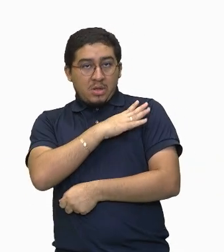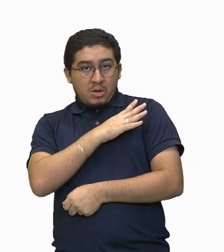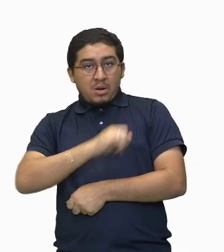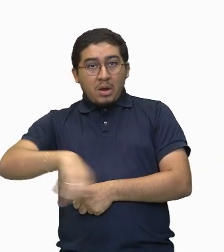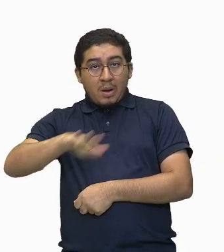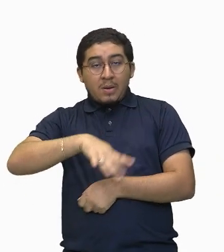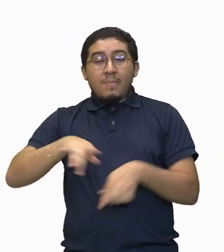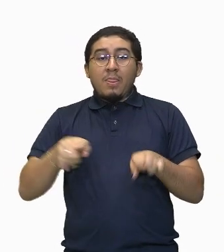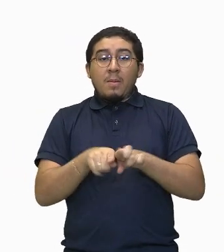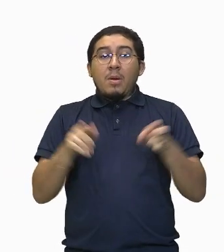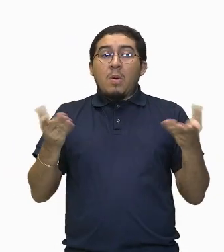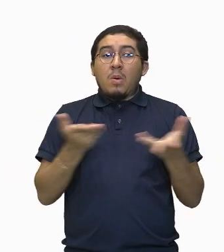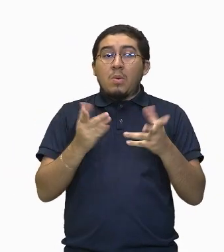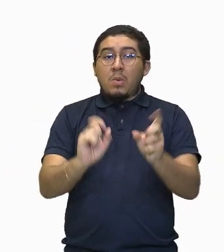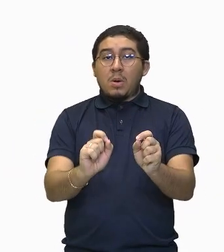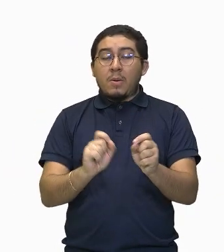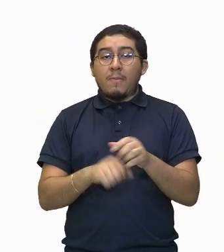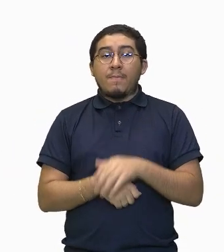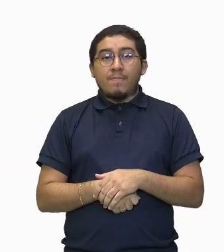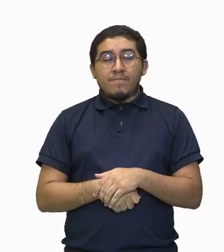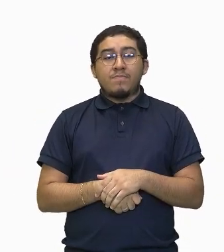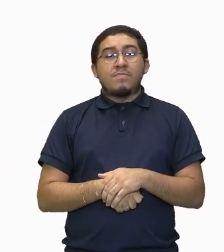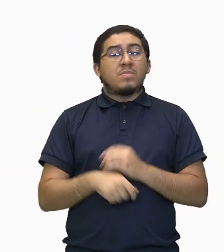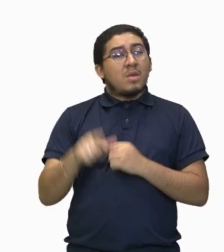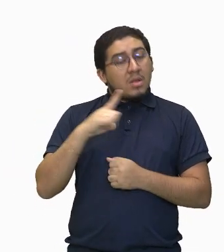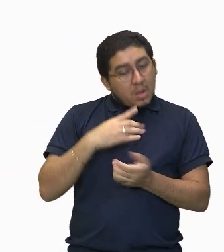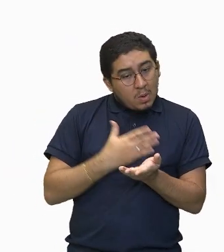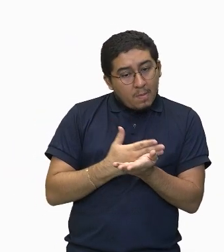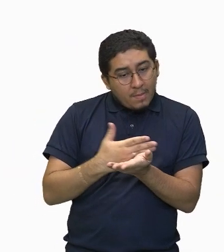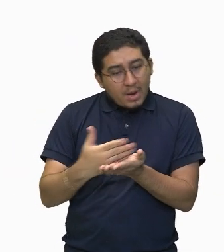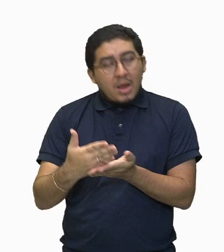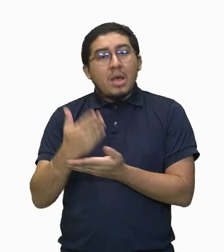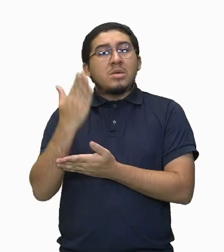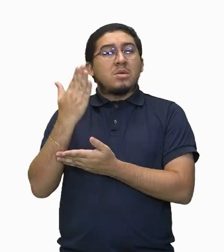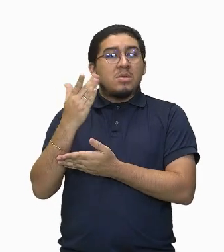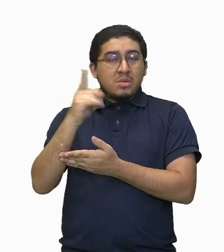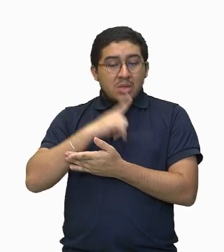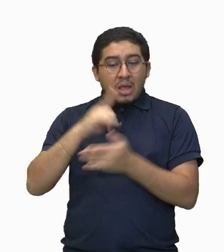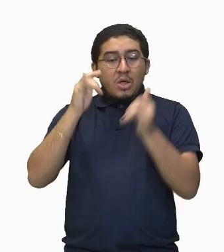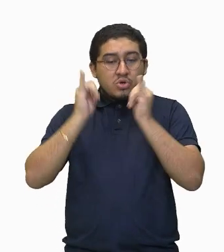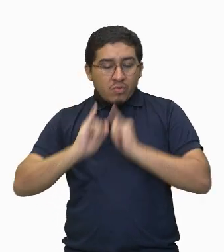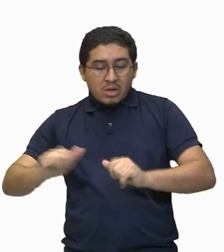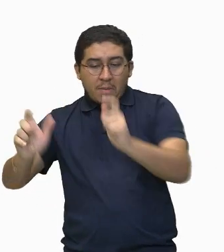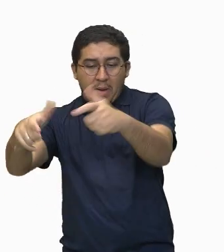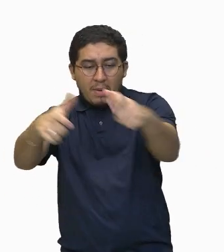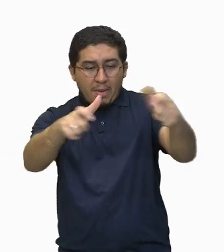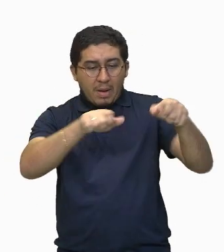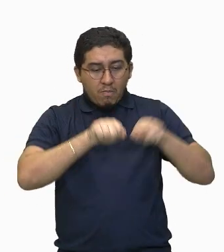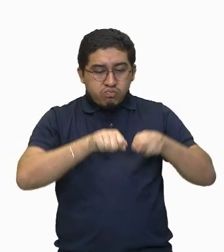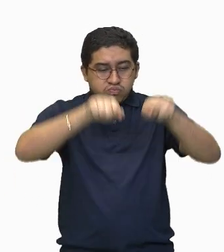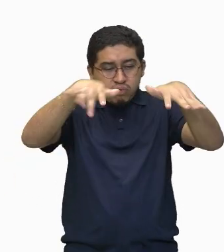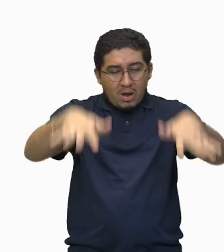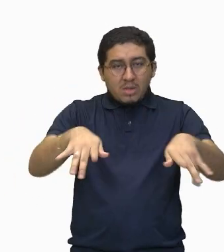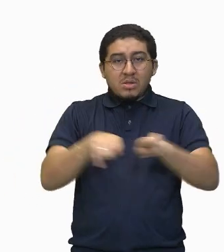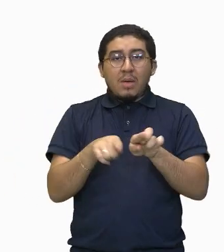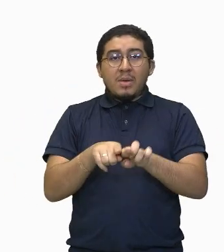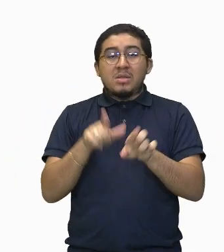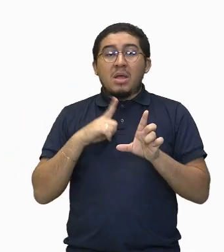passar a serem popularizadas. E aí a gente tem na informática o microprocessador, ali